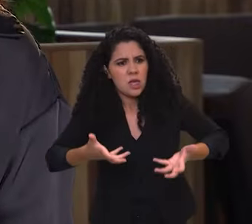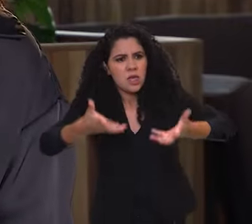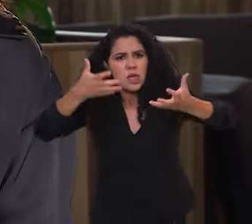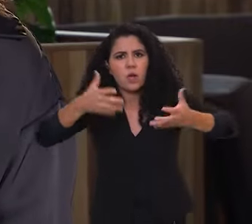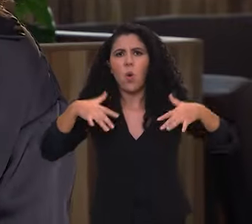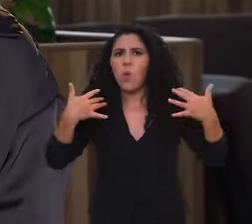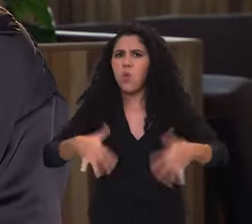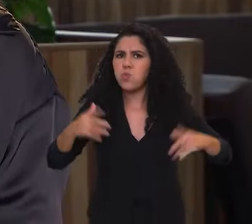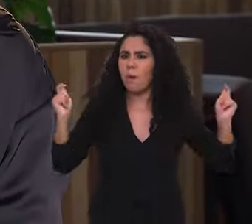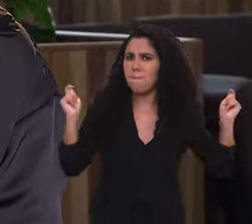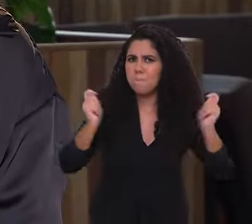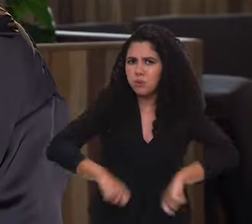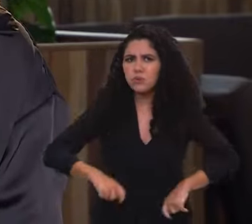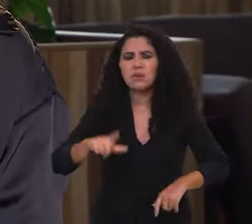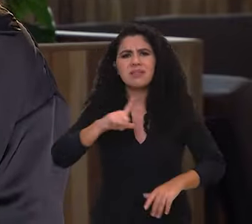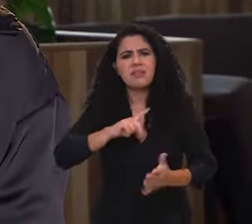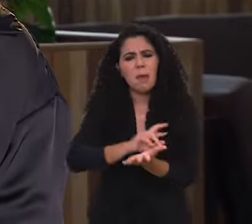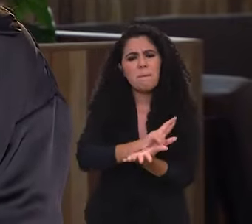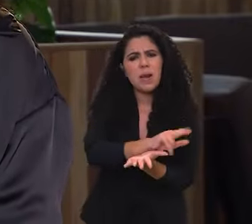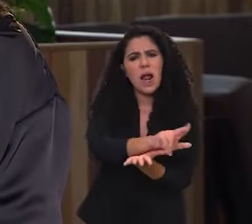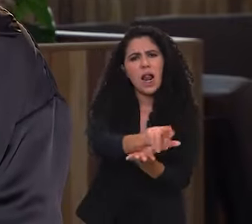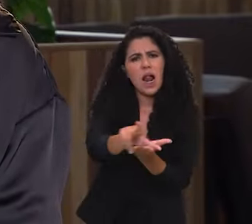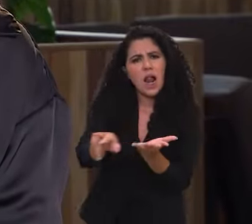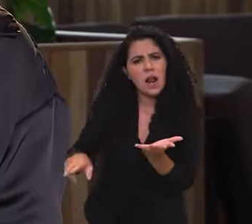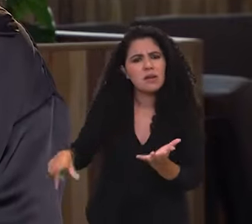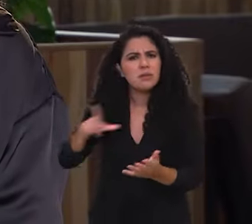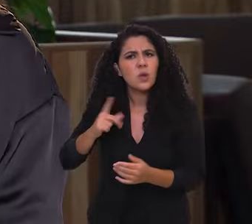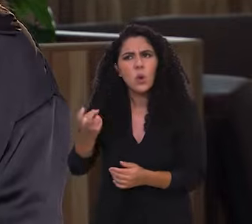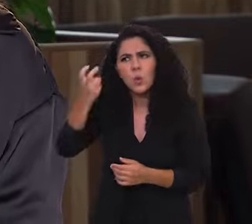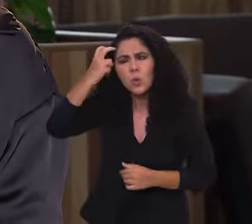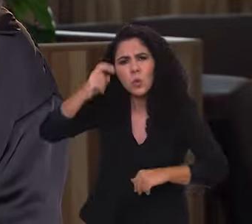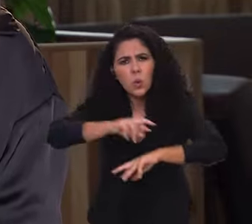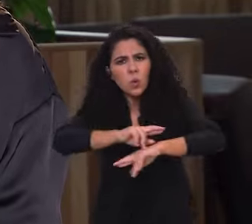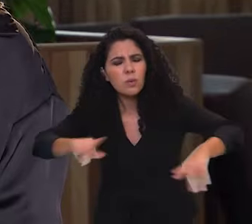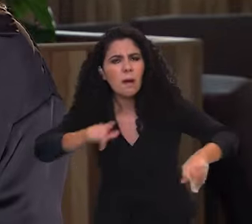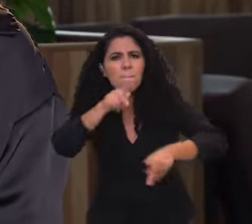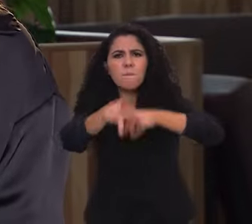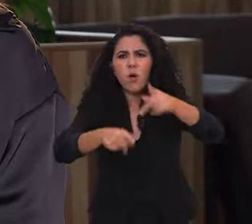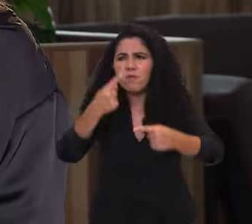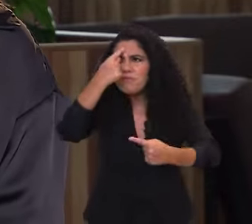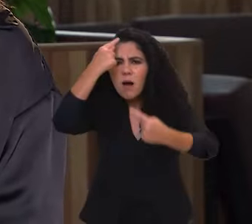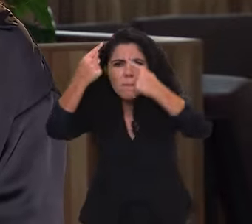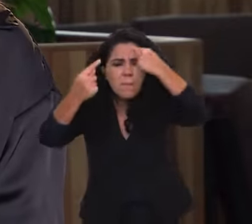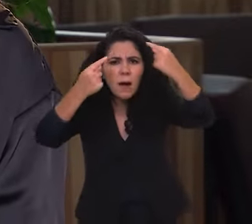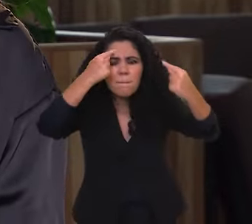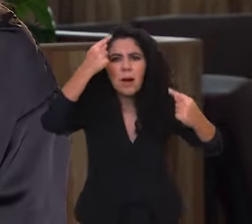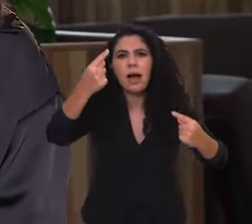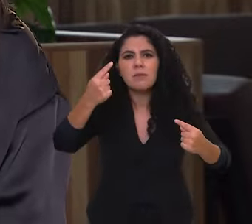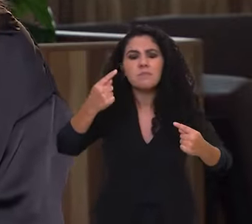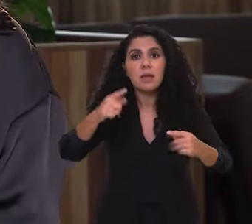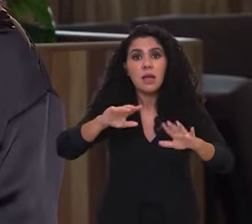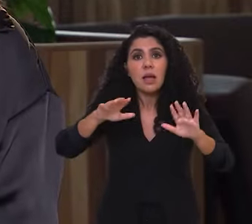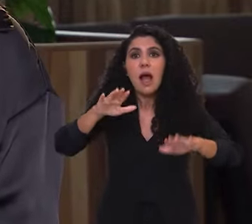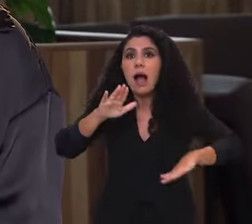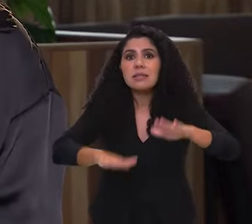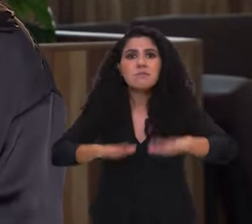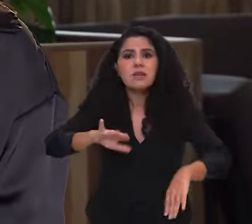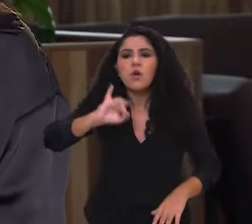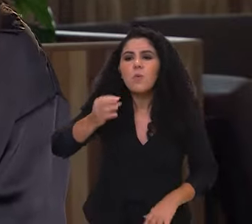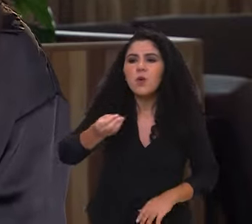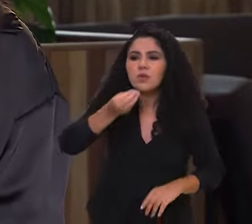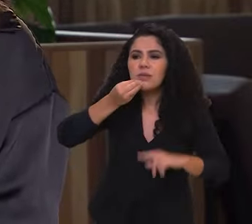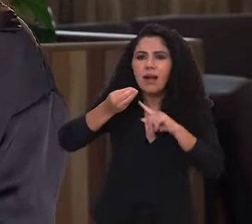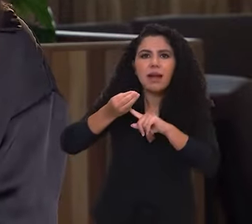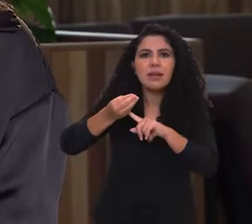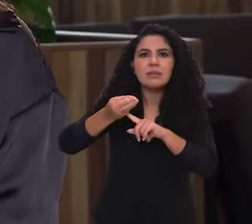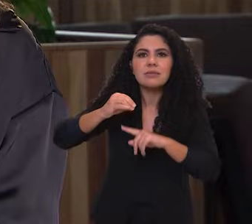termos de potencial. Uma biodiversidade incrível, traços culturais incríveis, um povo muito criativo. Muitas vezes essas oportunidades, elas